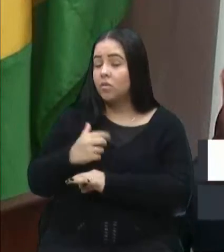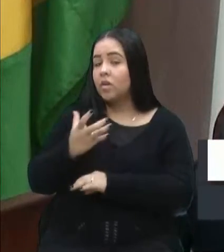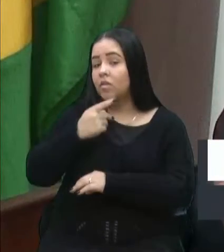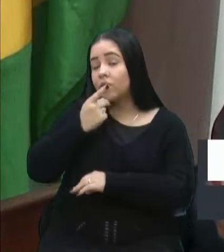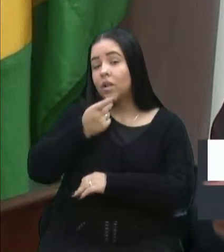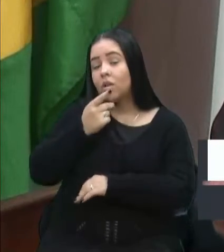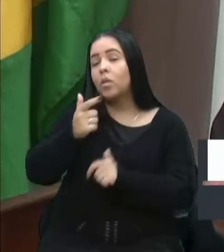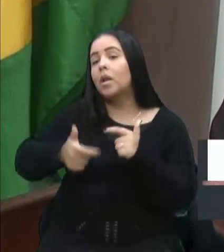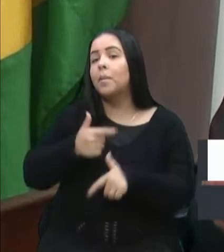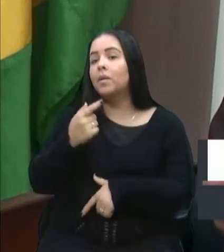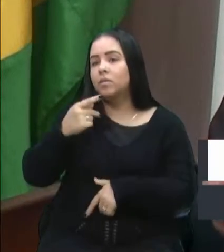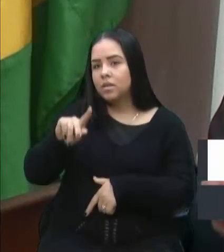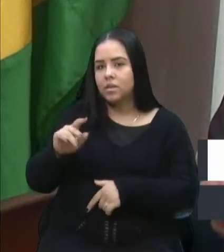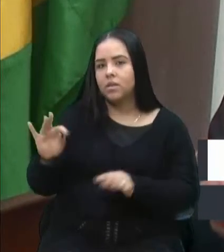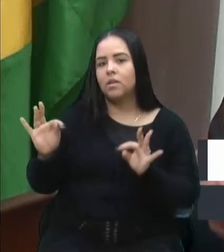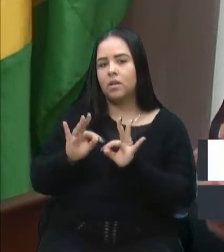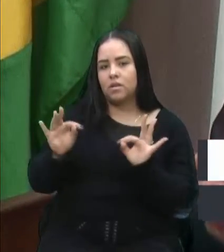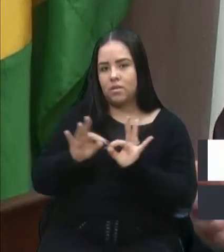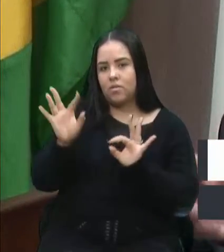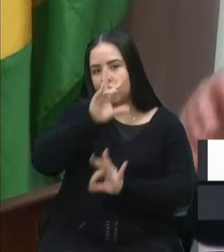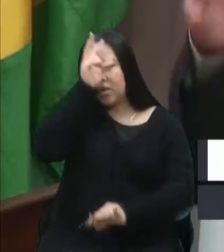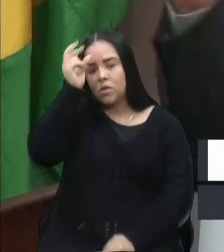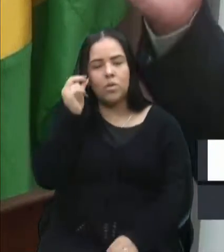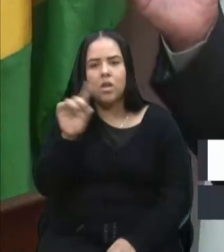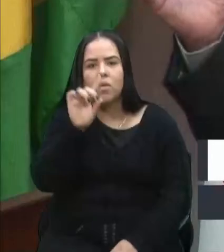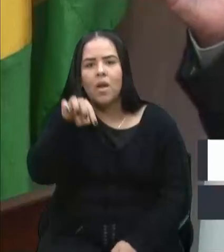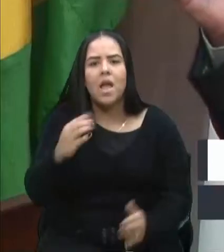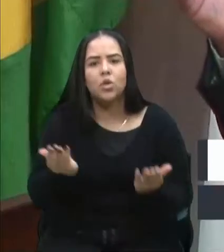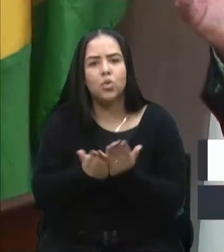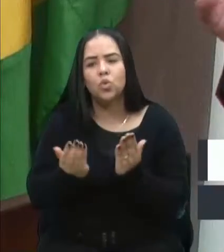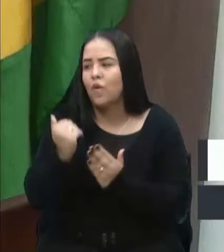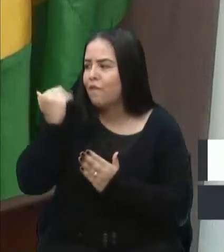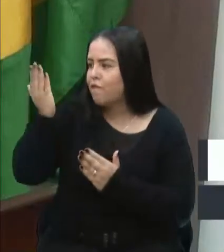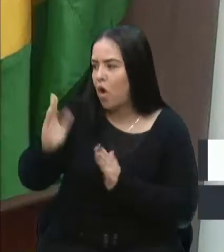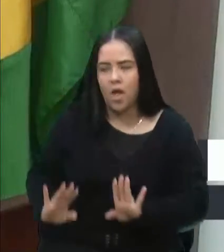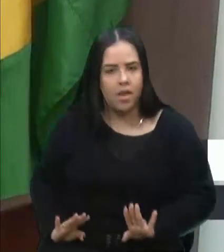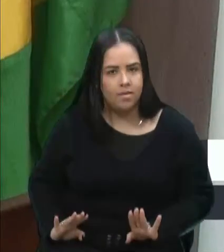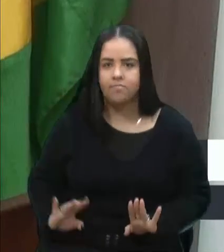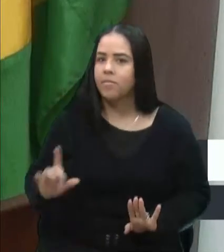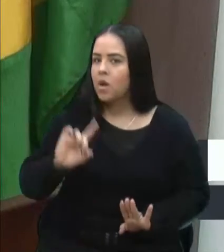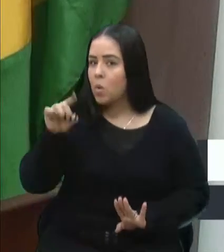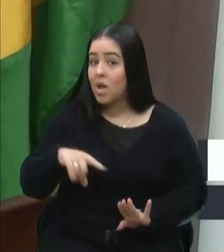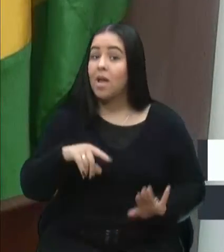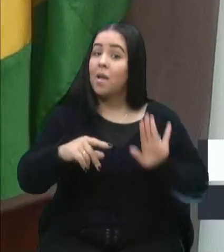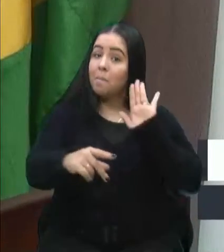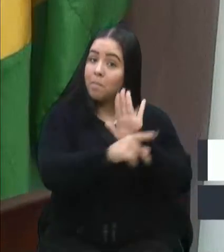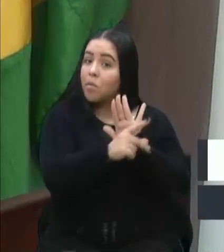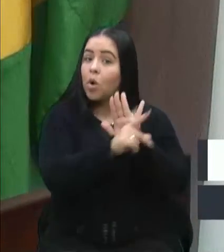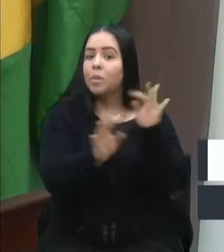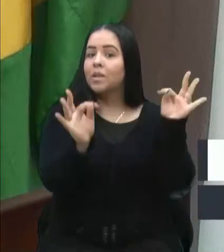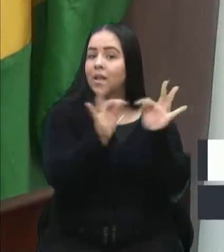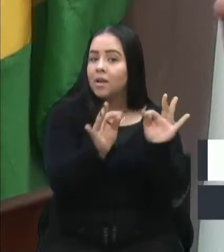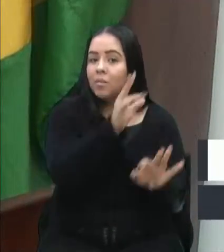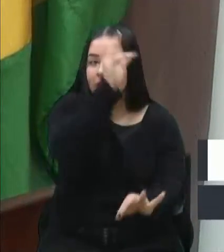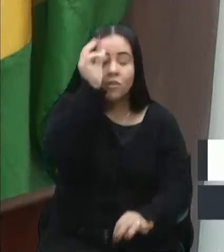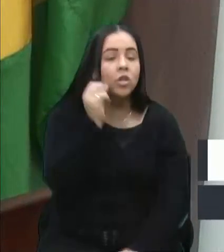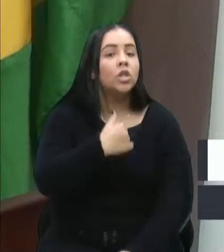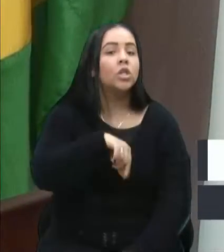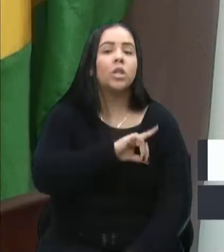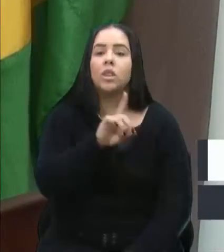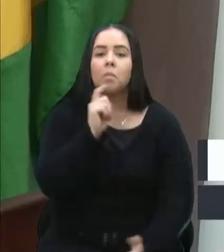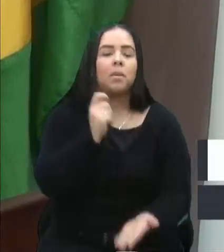dos técnicos da prefeitura, né? Não é estudos de fora, não. São os técnicos da prefeitura. Nós não estamos pagando